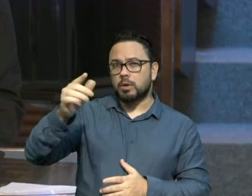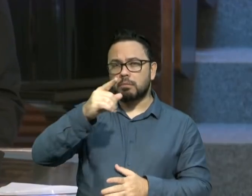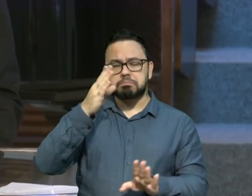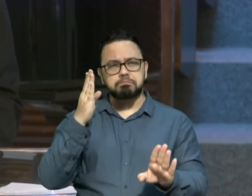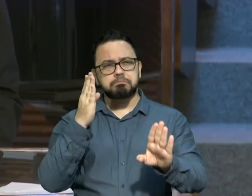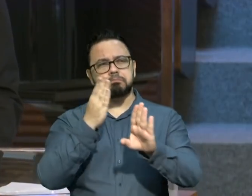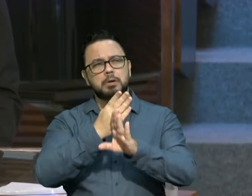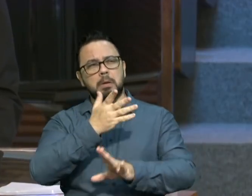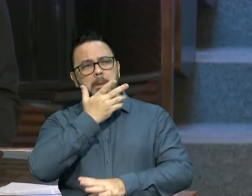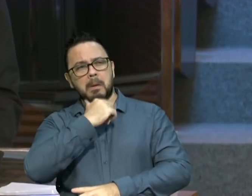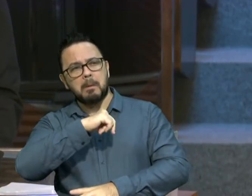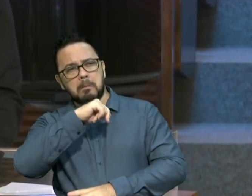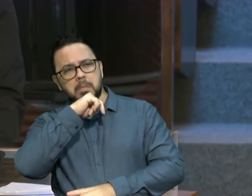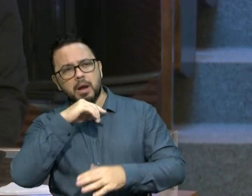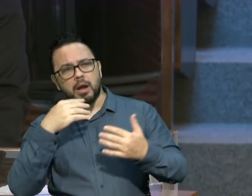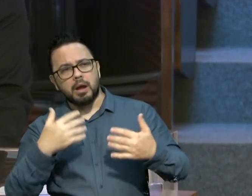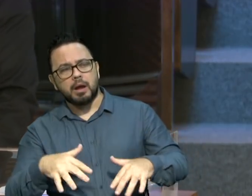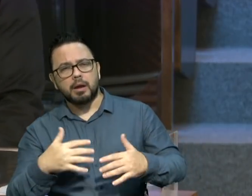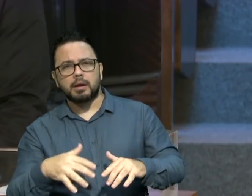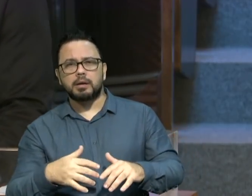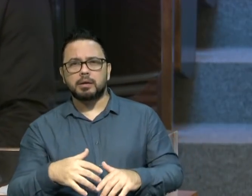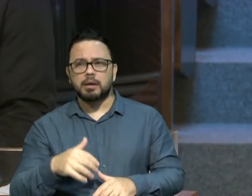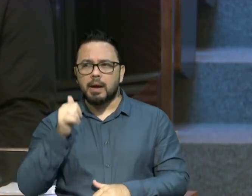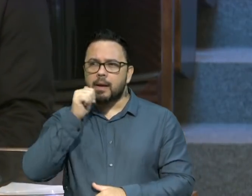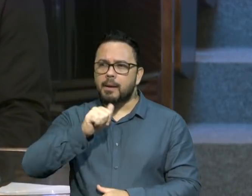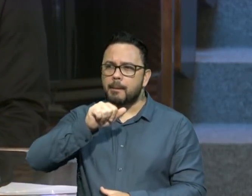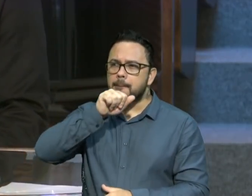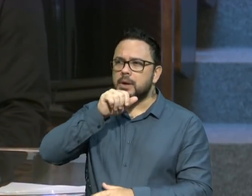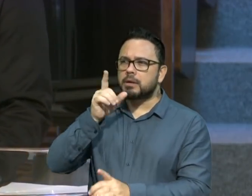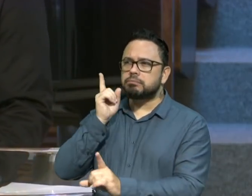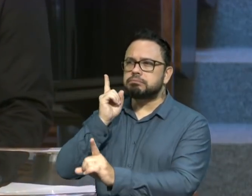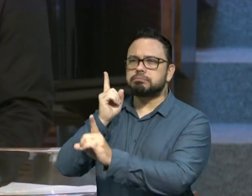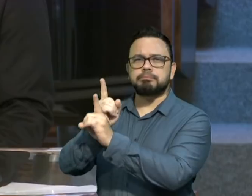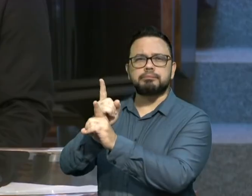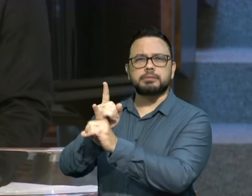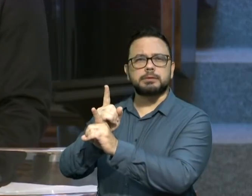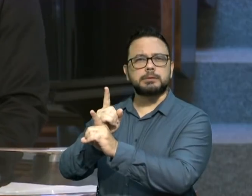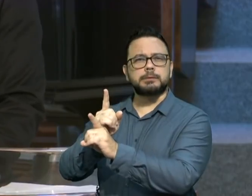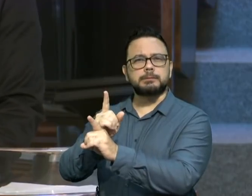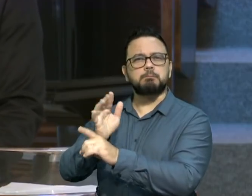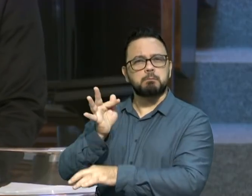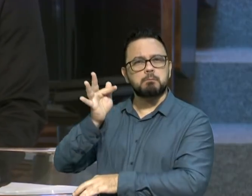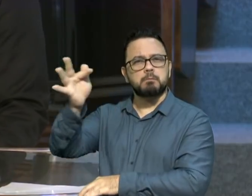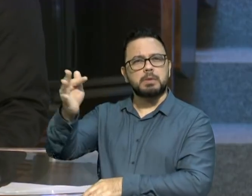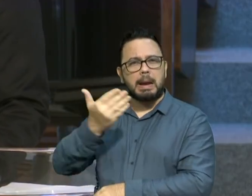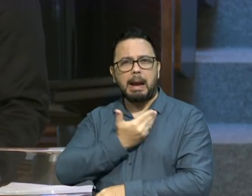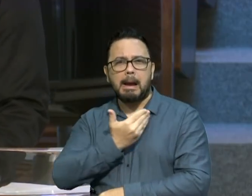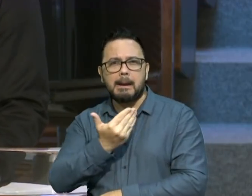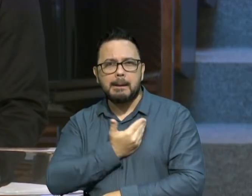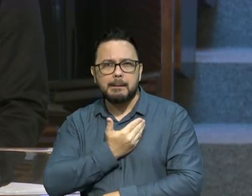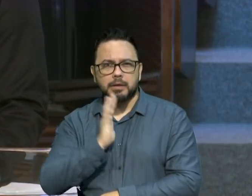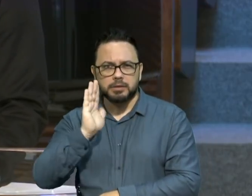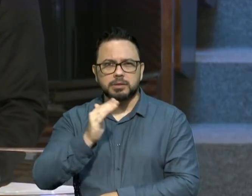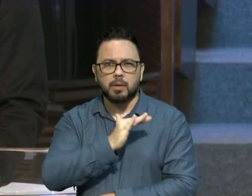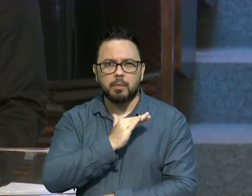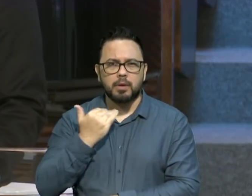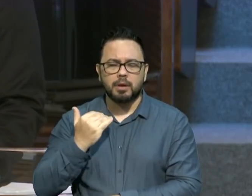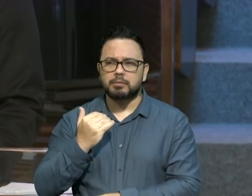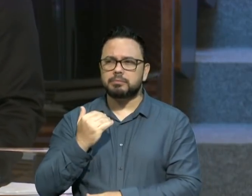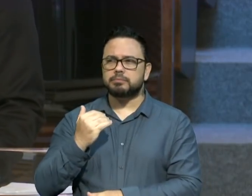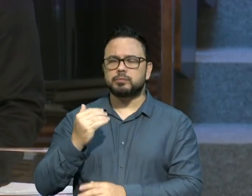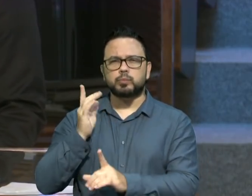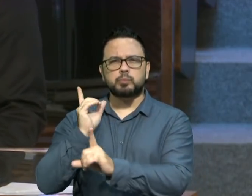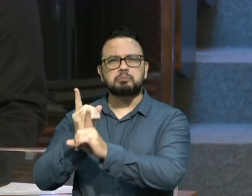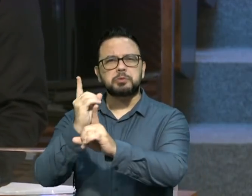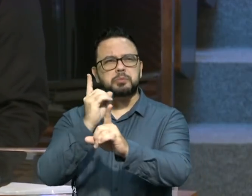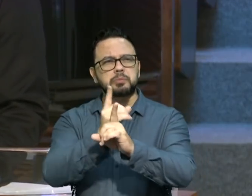querido irmão é um dia você vai ver a tua mãe querida irmã e os teus amigos e as